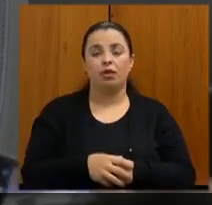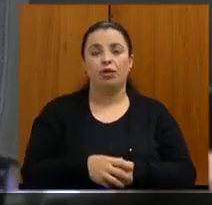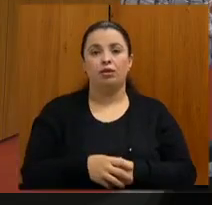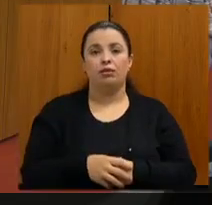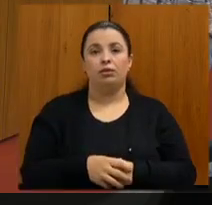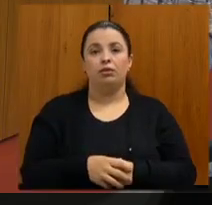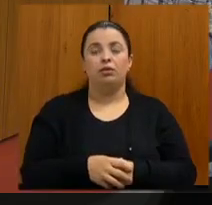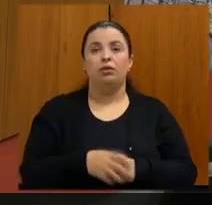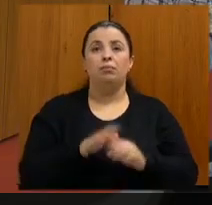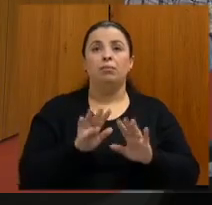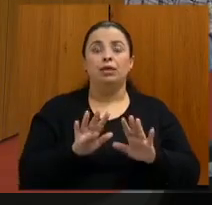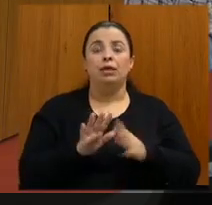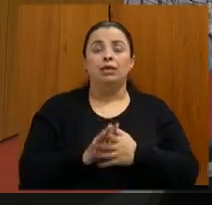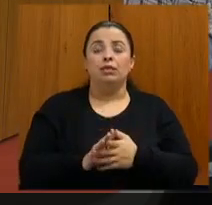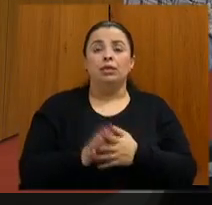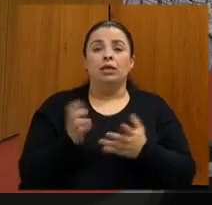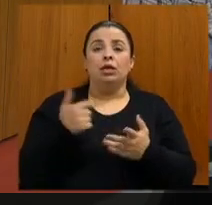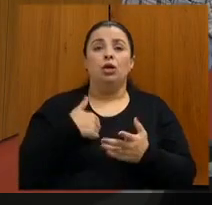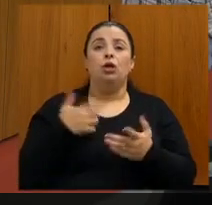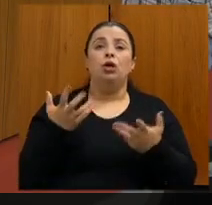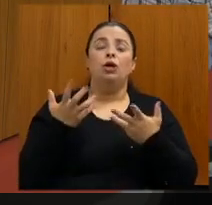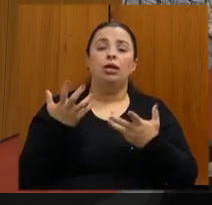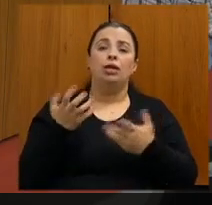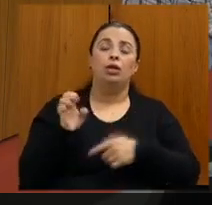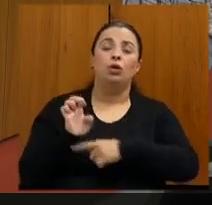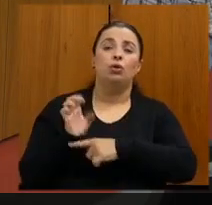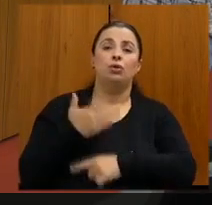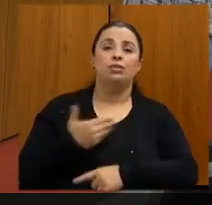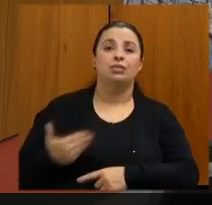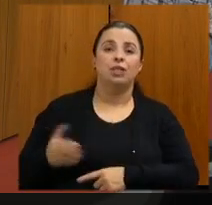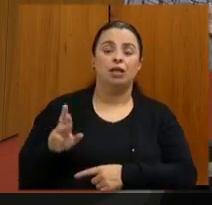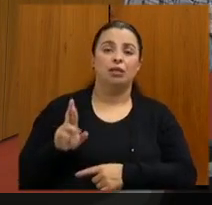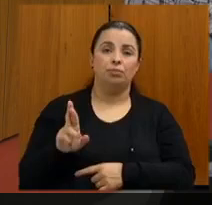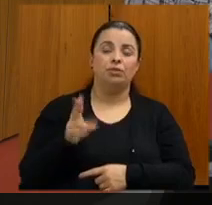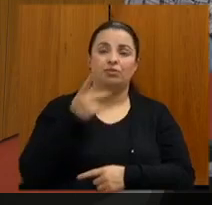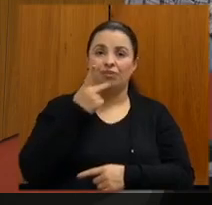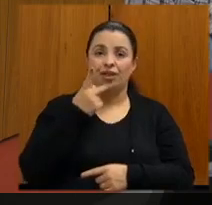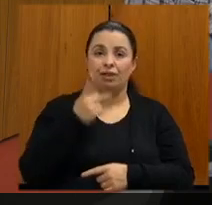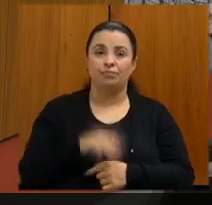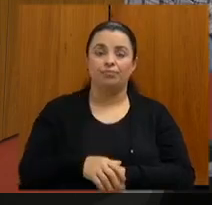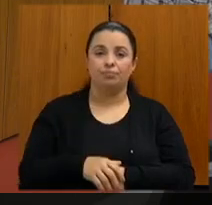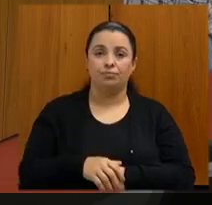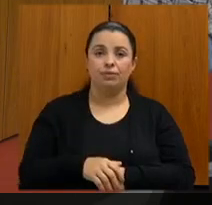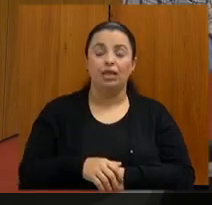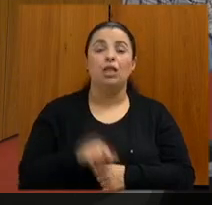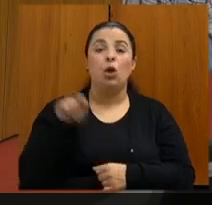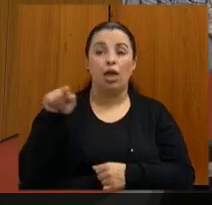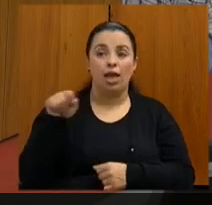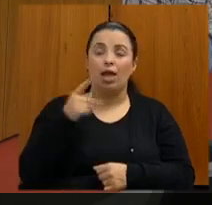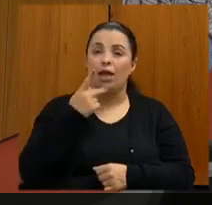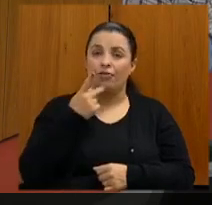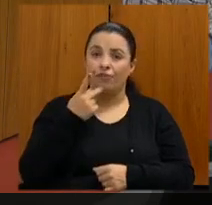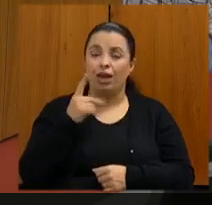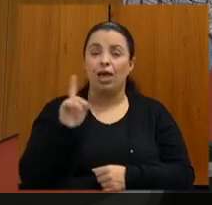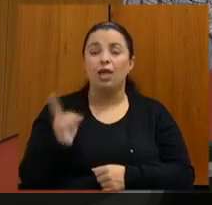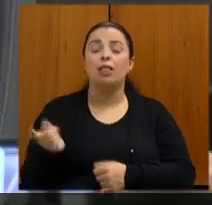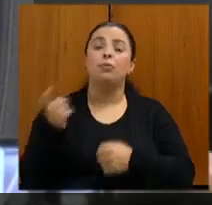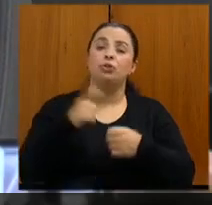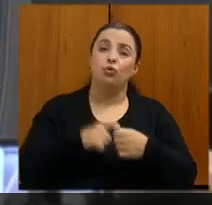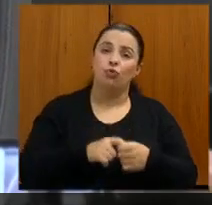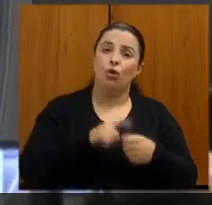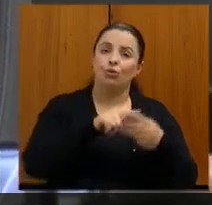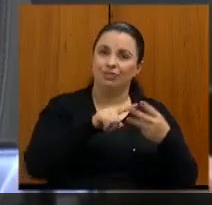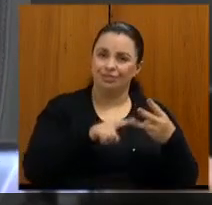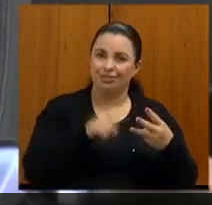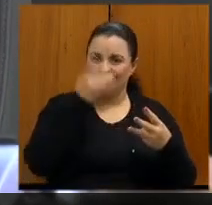é mas eu queria que o estado falasse E aí depois eles falam e eu volto e vocês porque eu acho importante